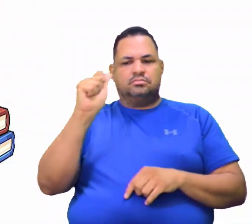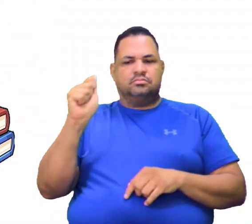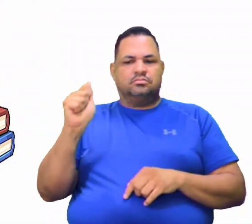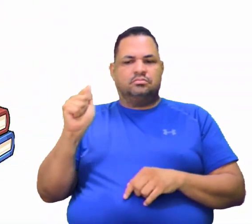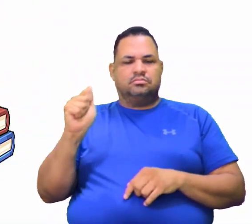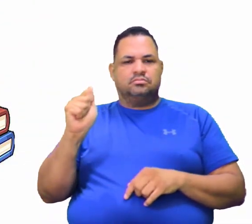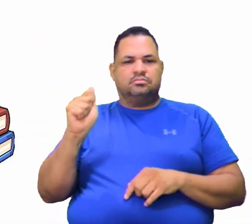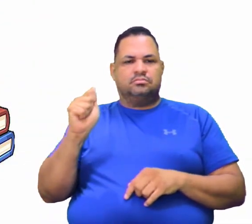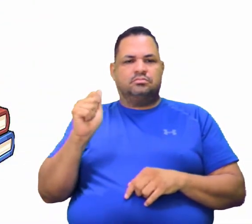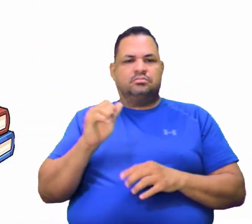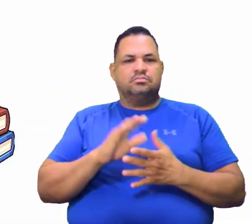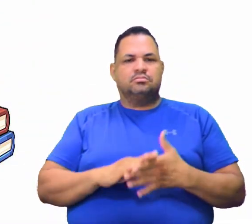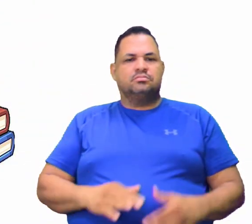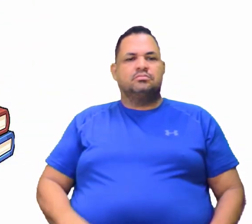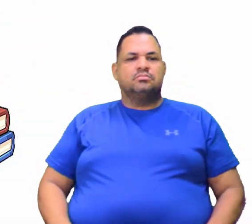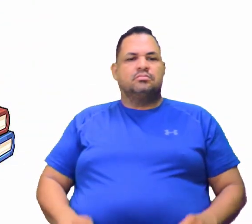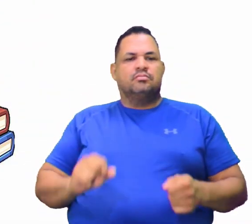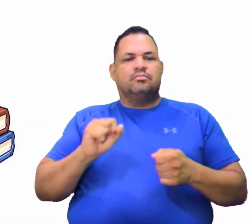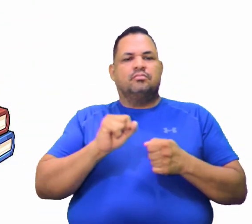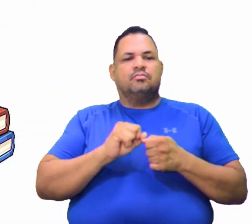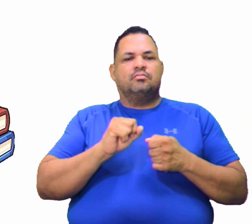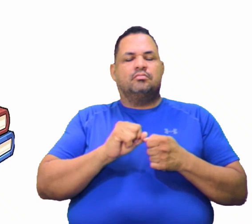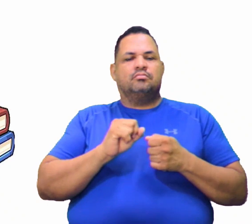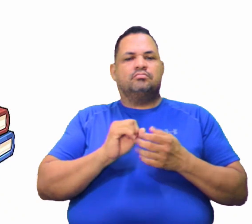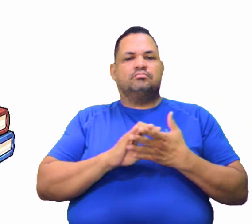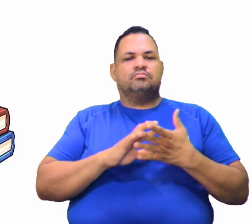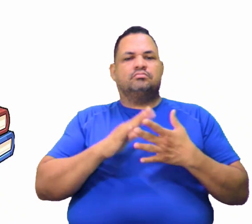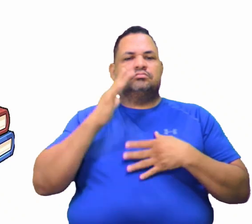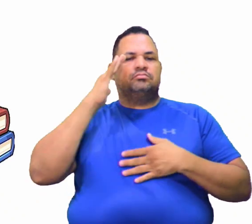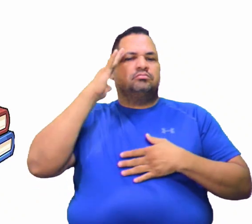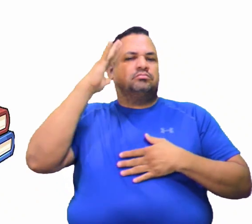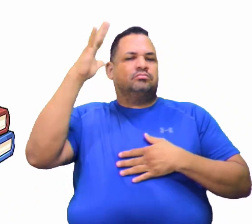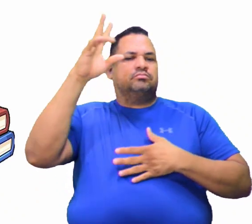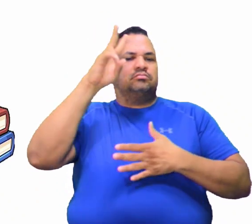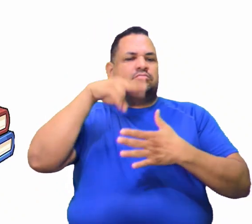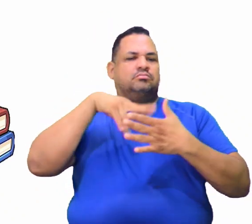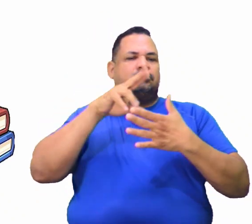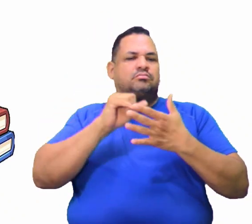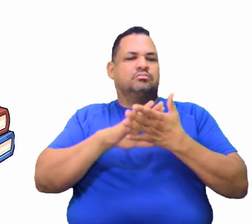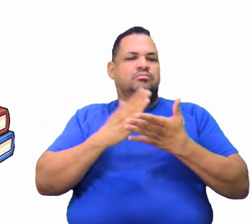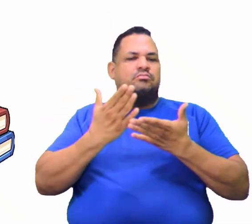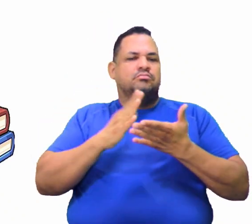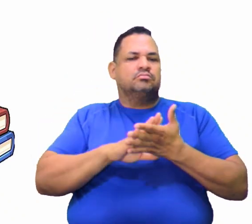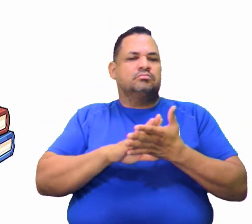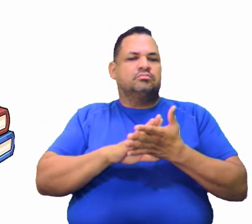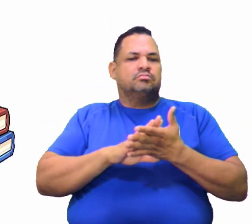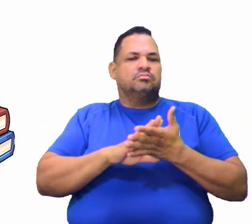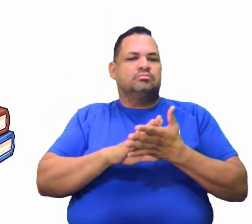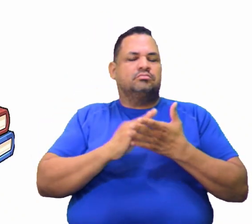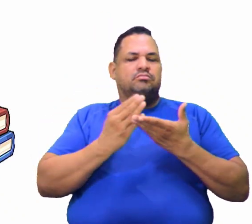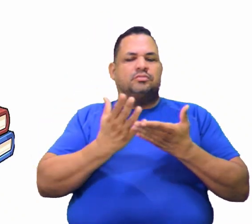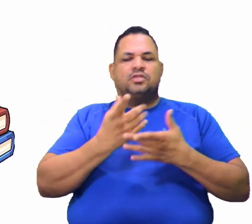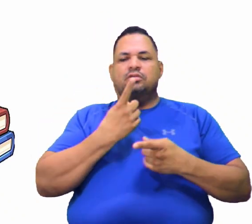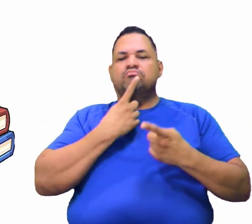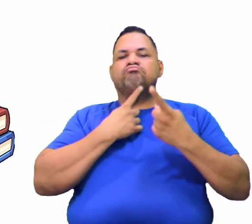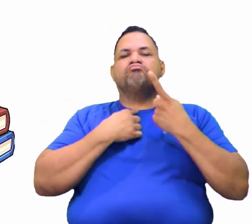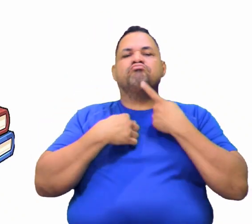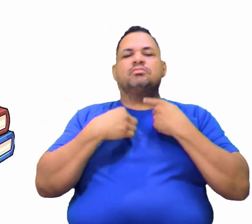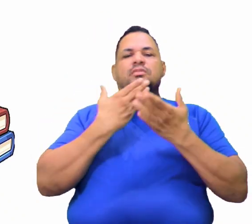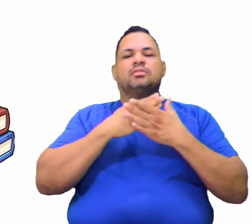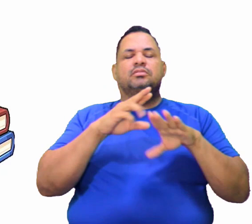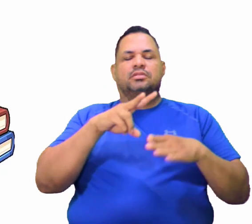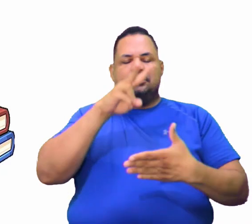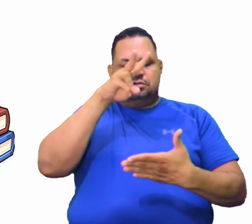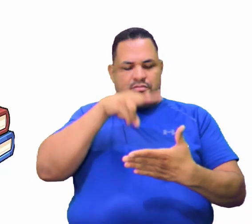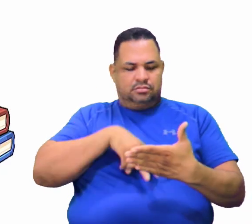dia. Crie asas na leitura e nunca mais secará a sede de